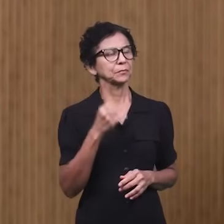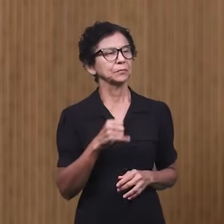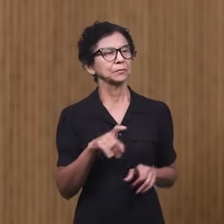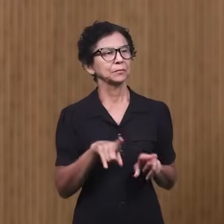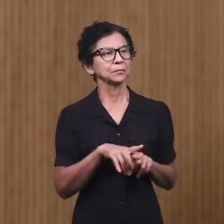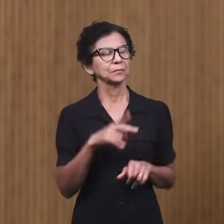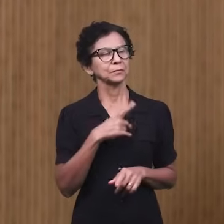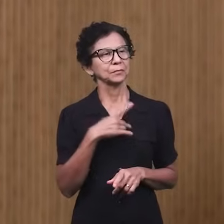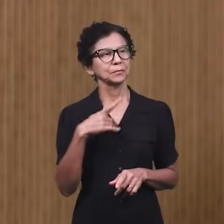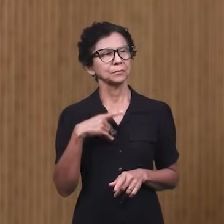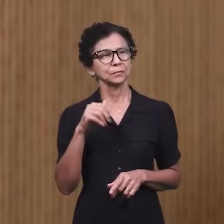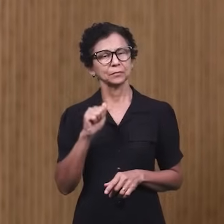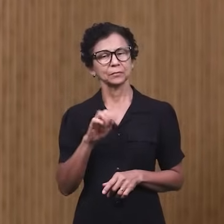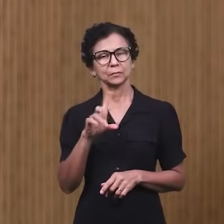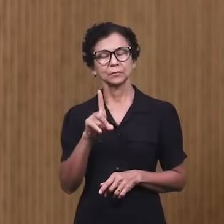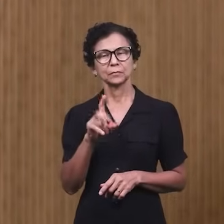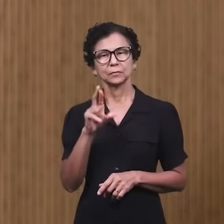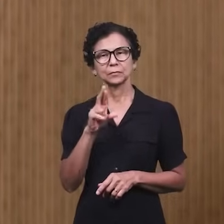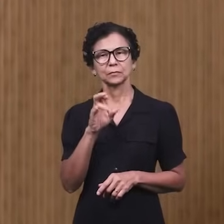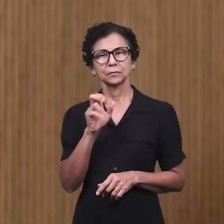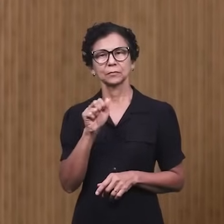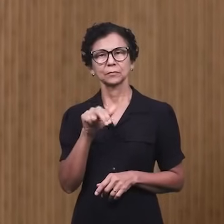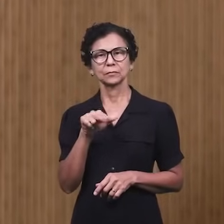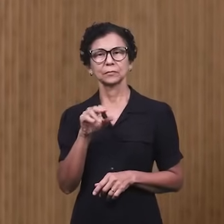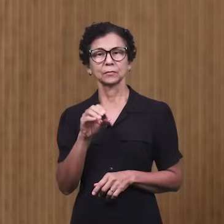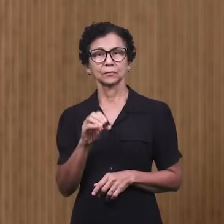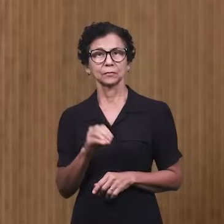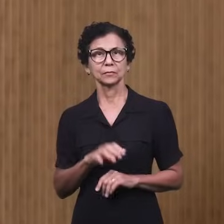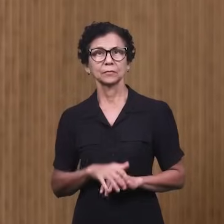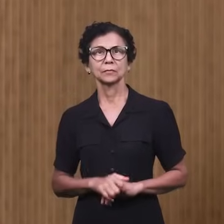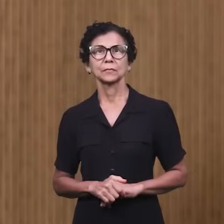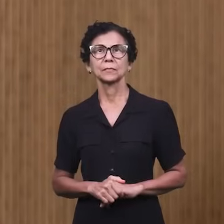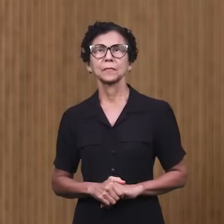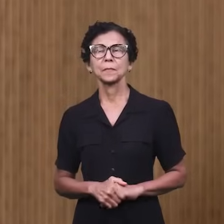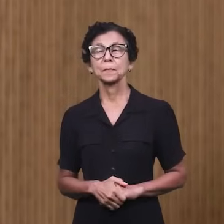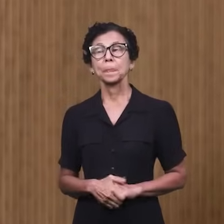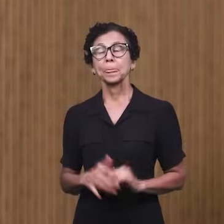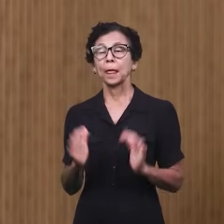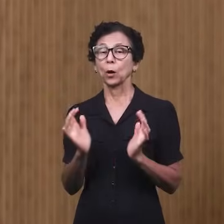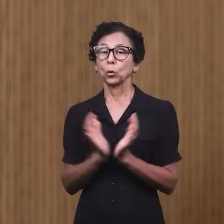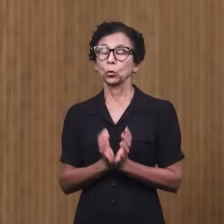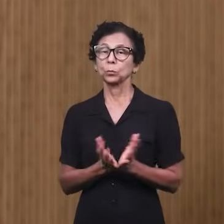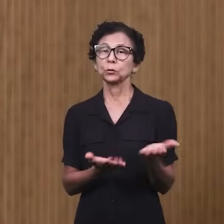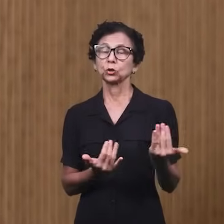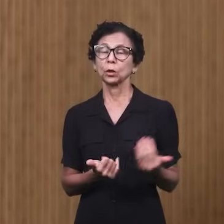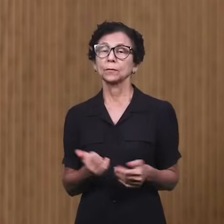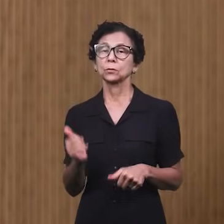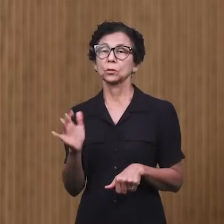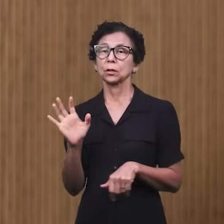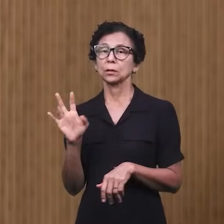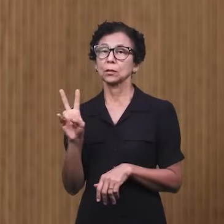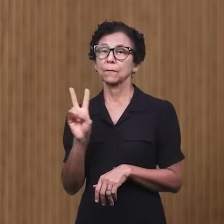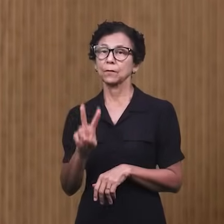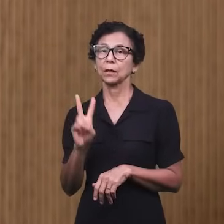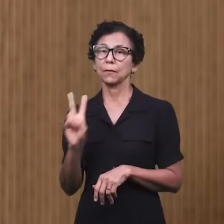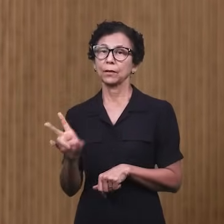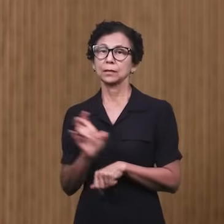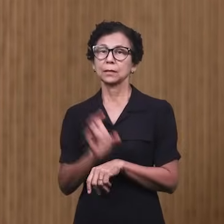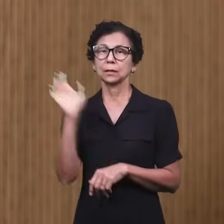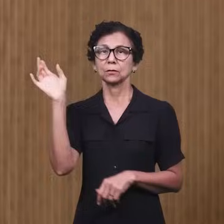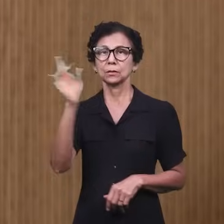e a todos os jovens que estão aqui presente hoje inclusive pastor hoje nós temos jovens só de Vila Velha Eles já vão se apresentar